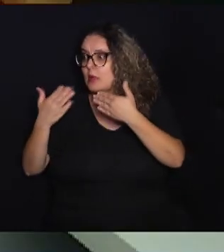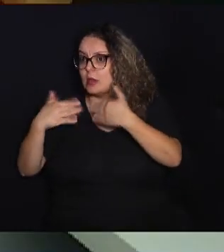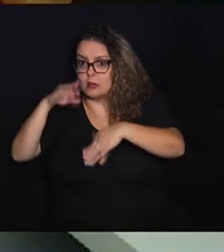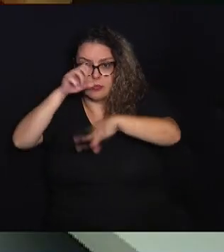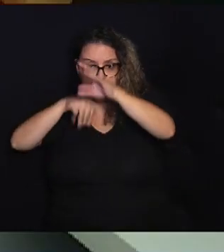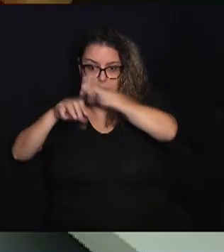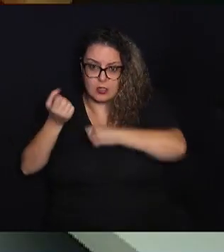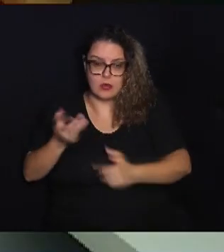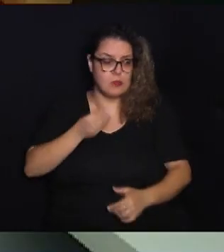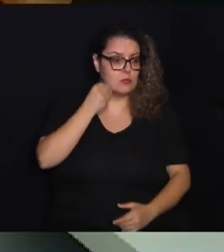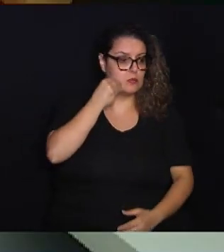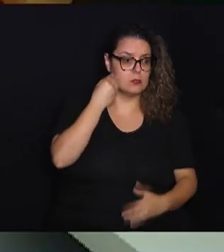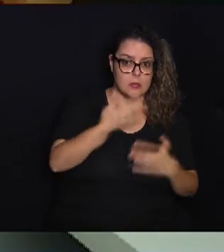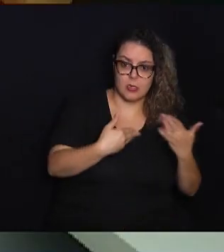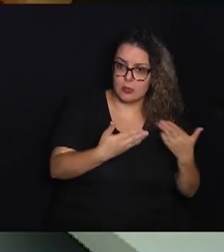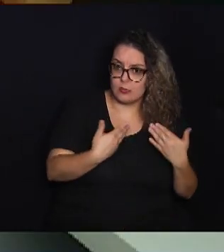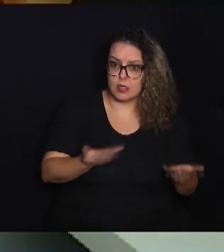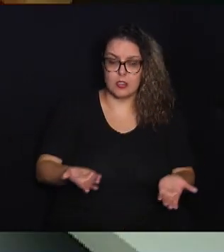uma experiência,